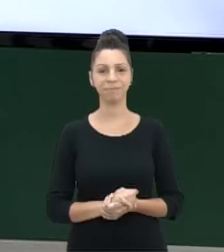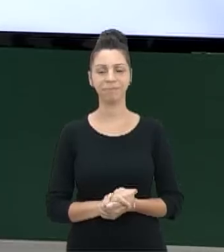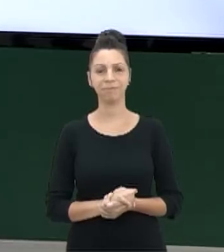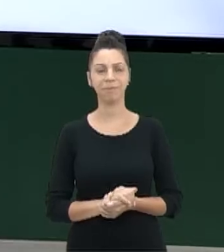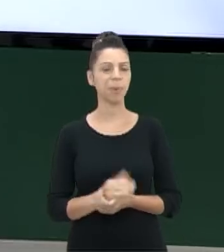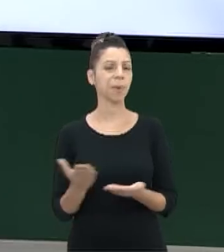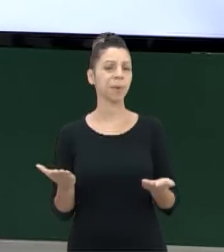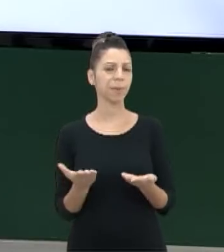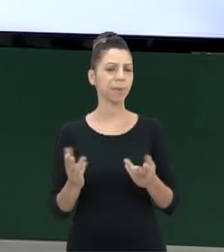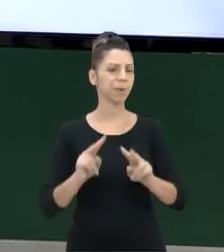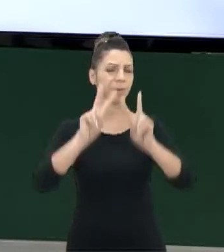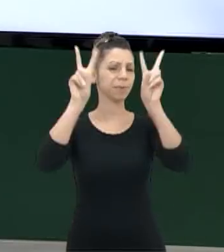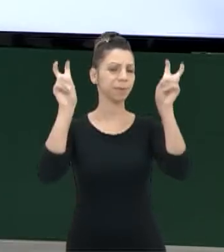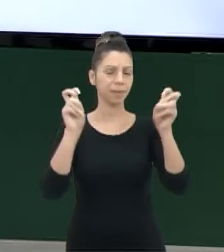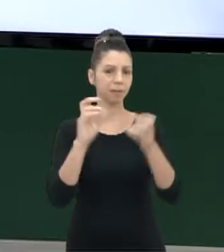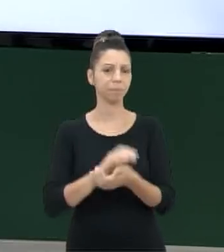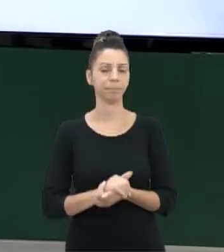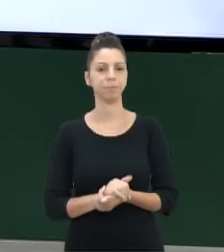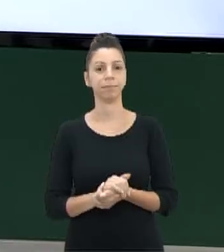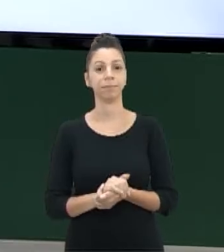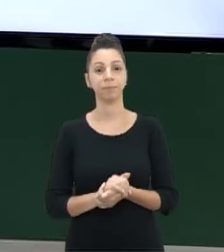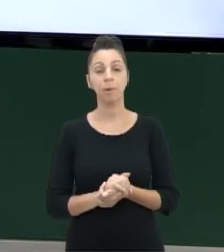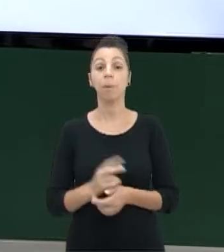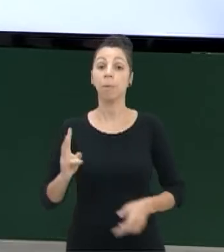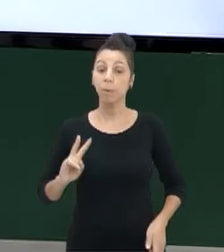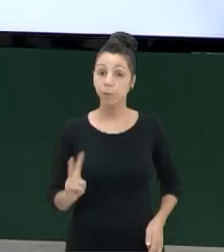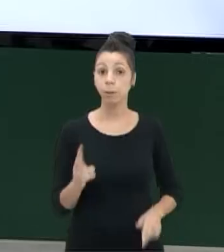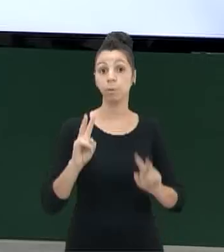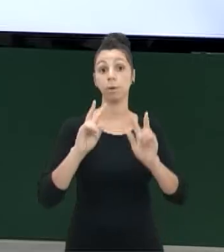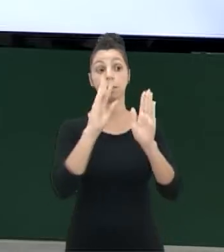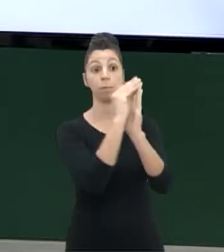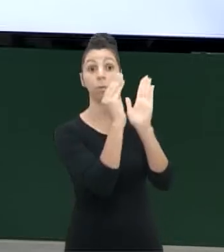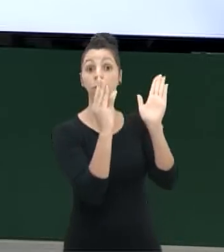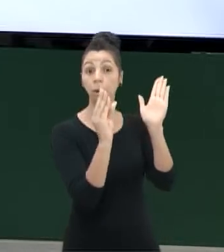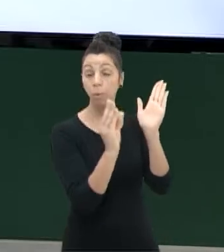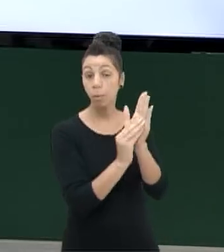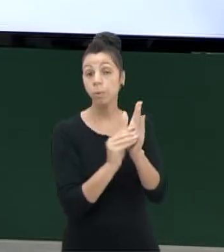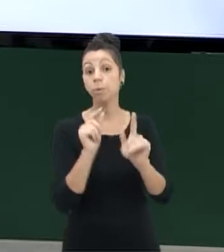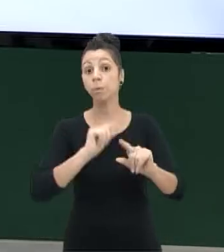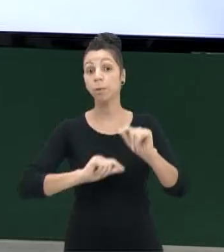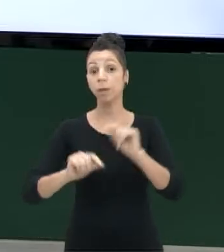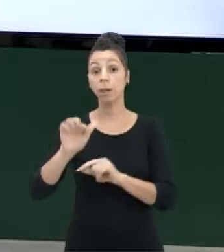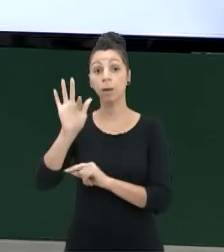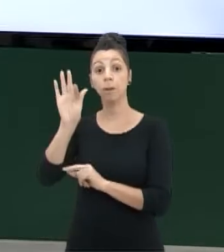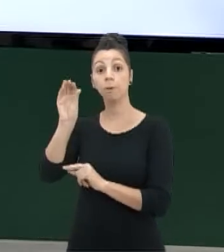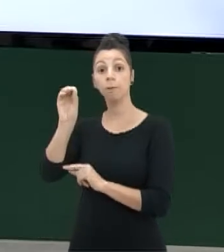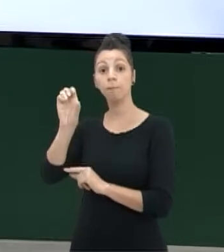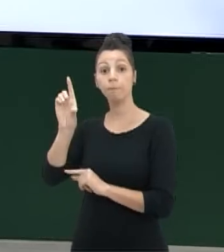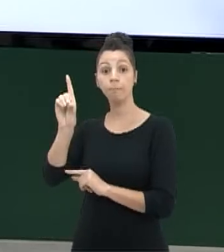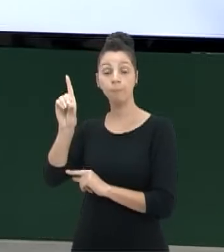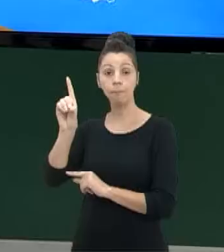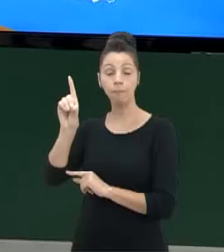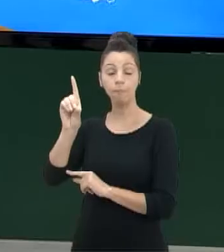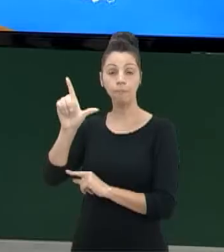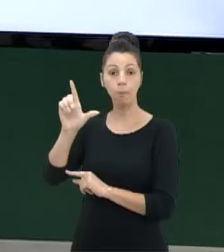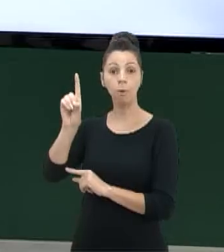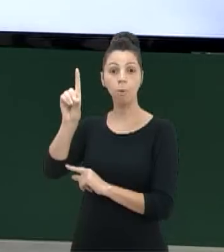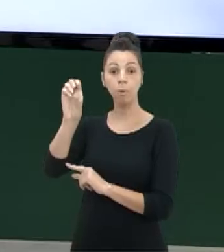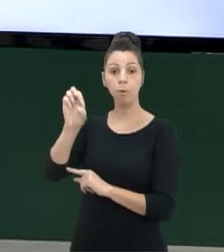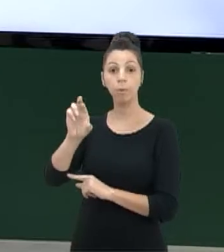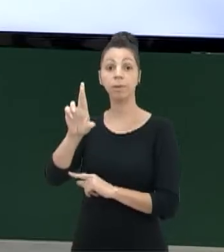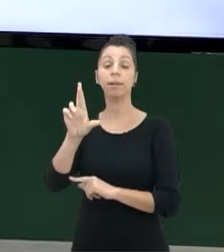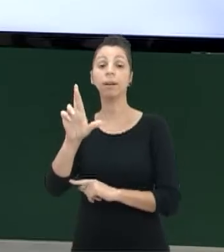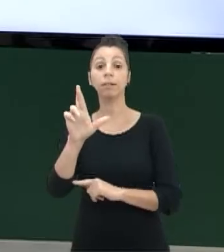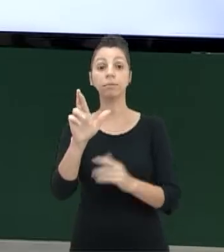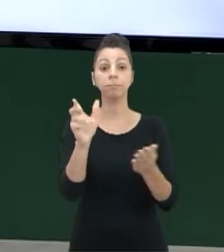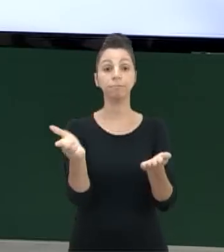nossa matéria de hoje? Folder, continuamos a pensar esse gênero, né? Bem bacana. O que eu destaquei para vocês aqui que a